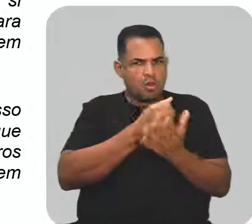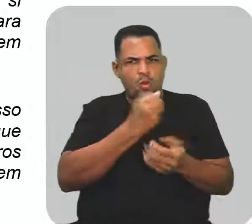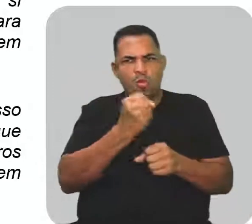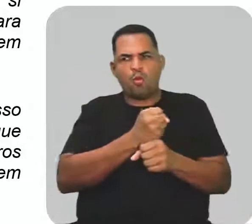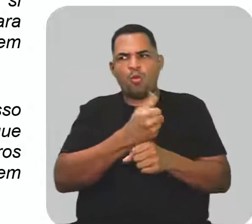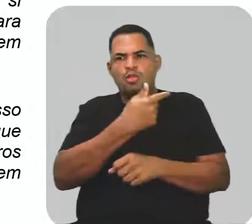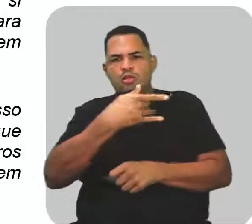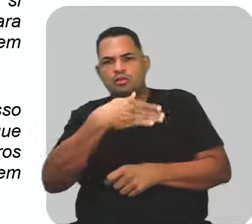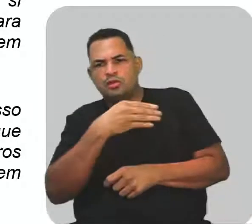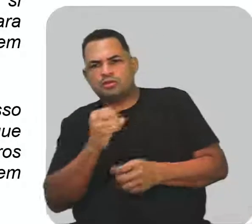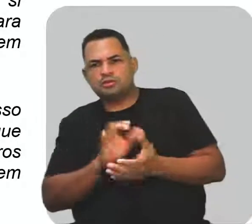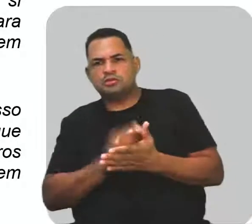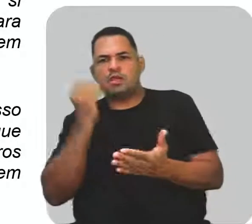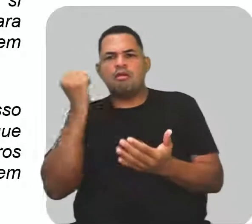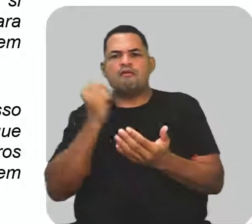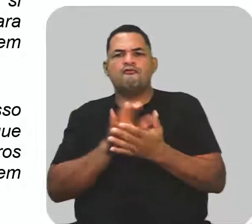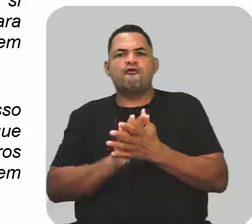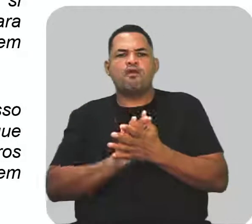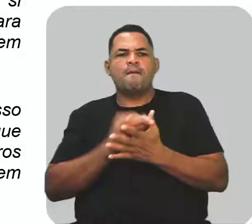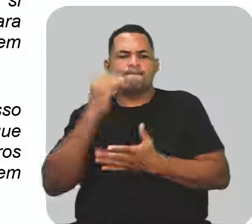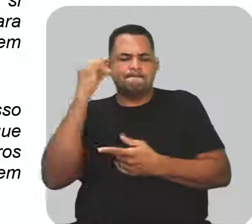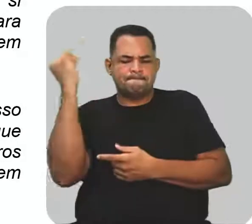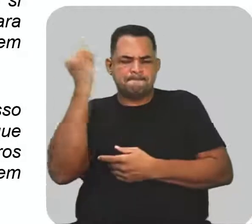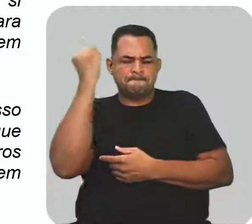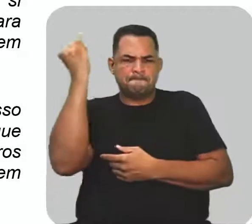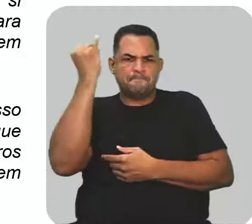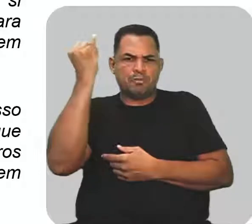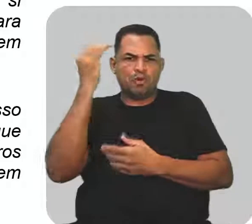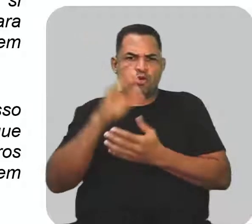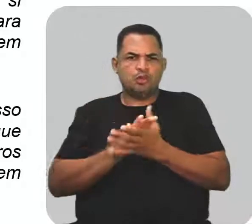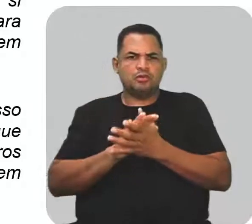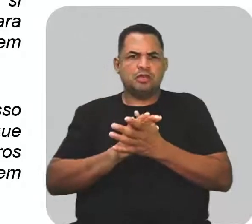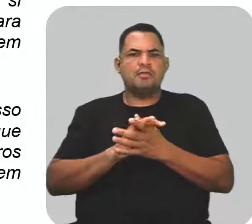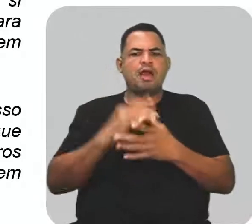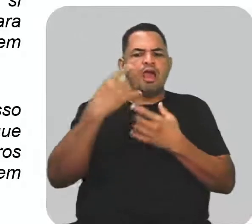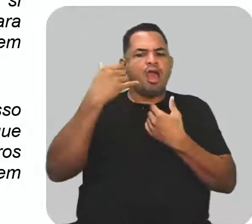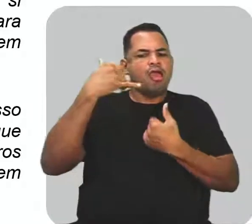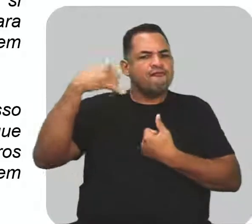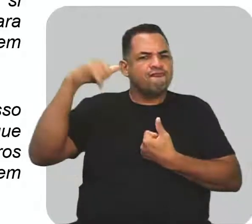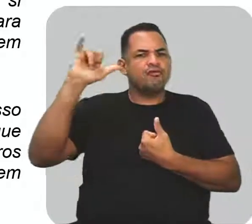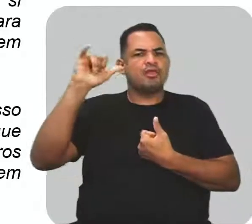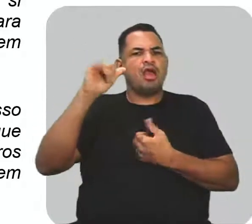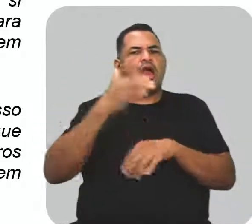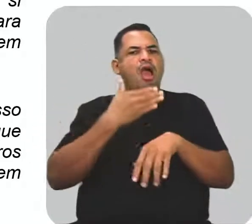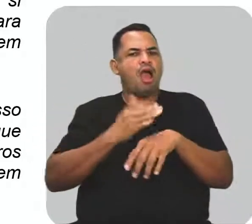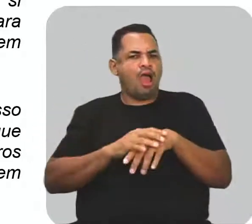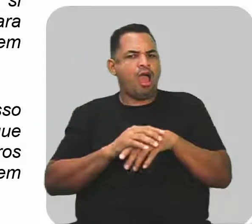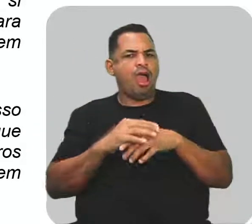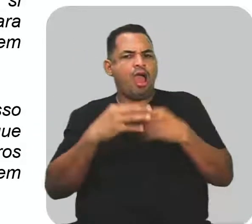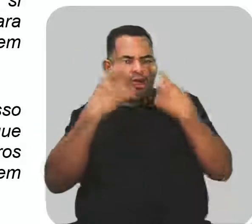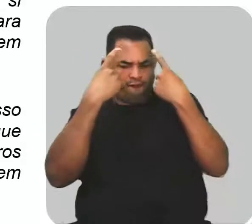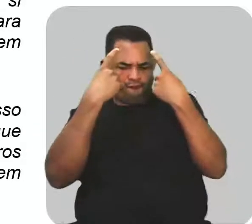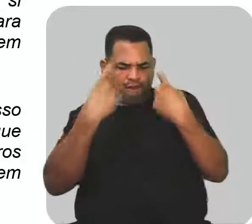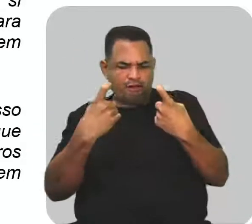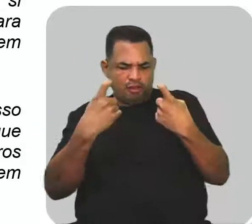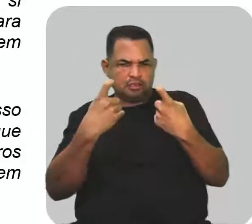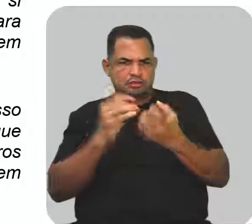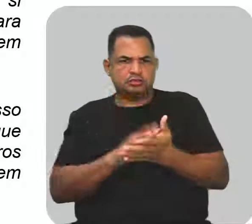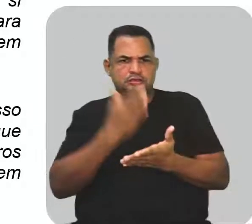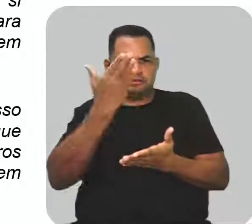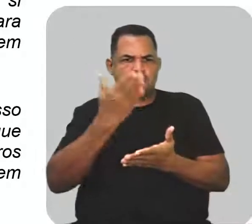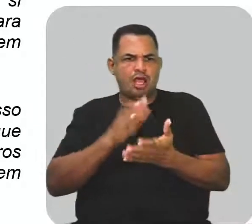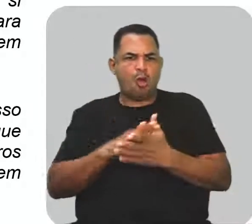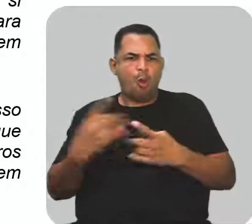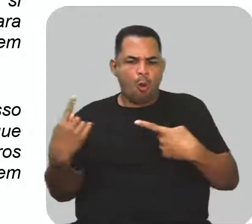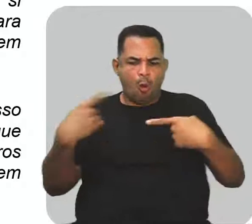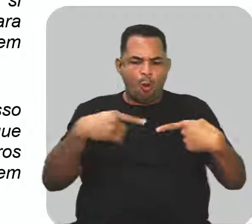marco significativo no combate à prática infame da violência doméstica. Até então, o crime era tido como